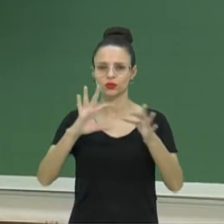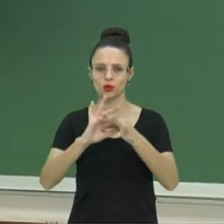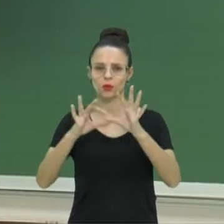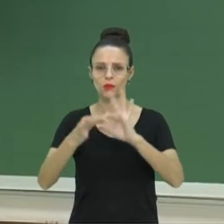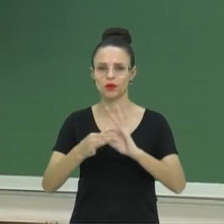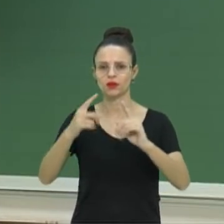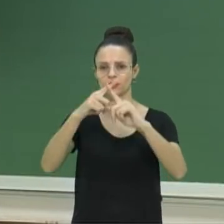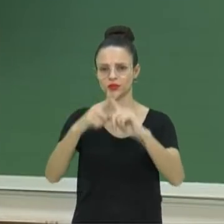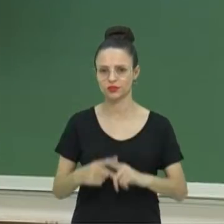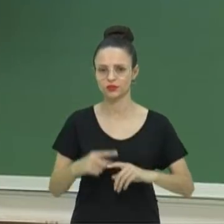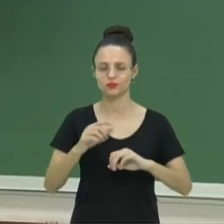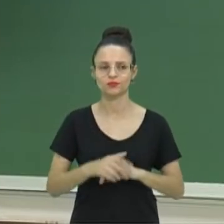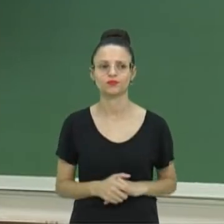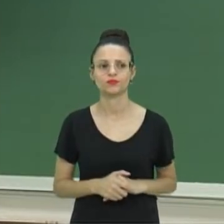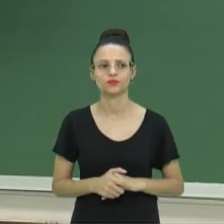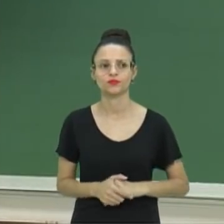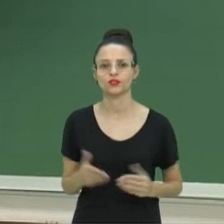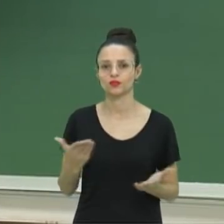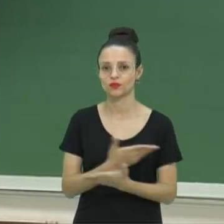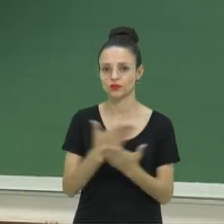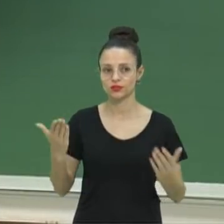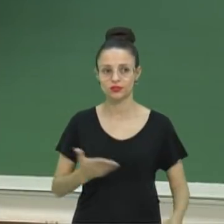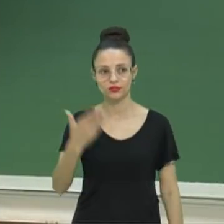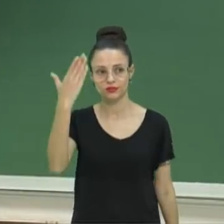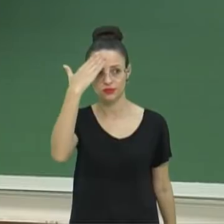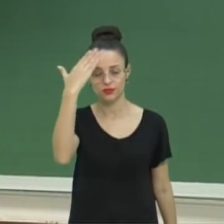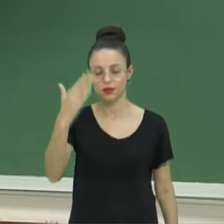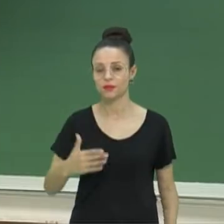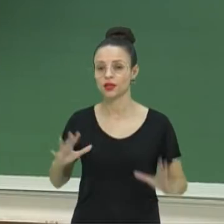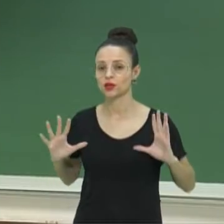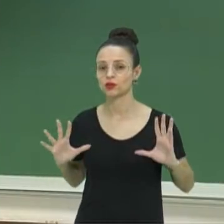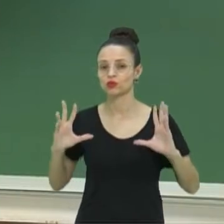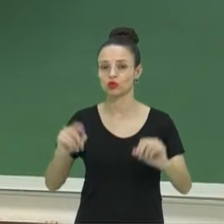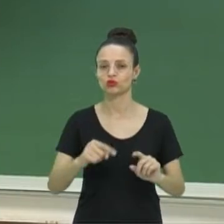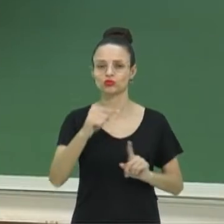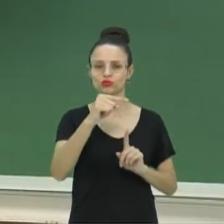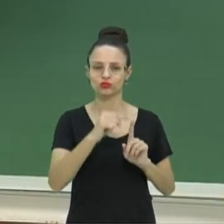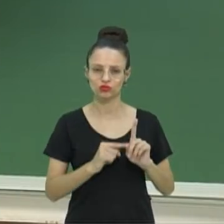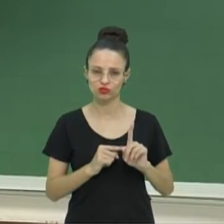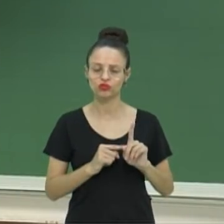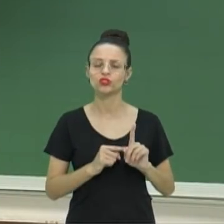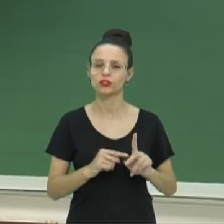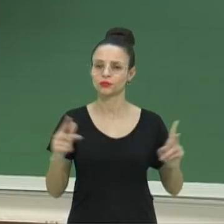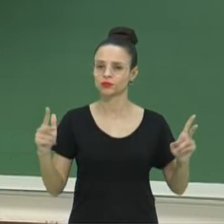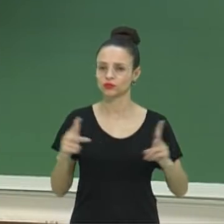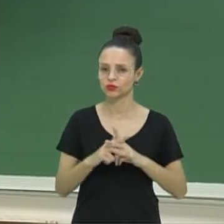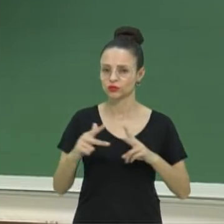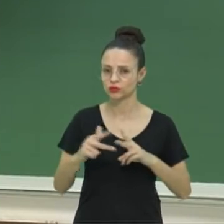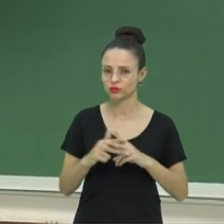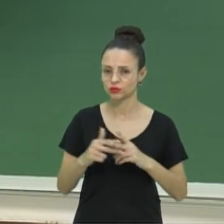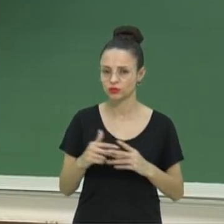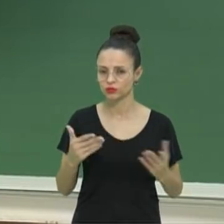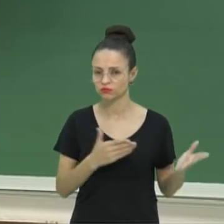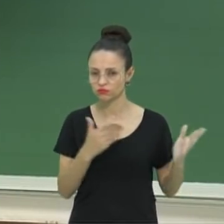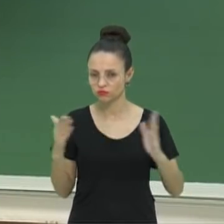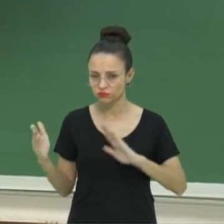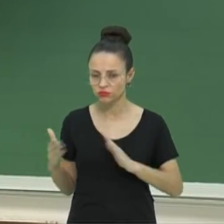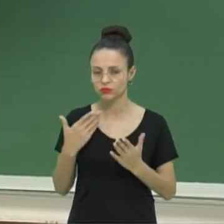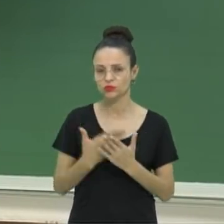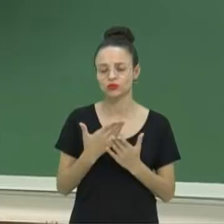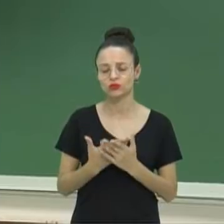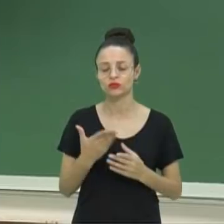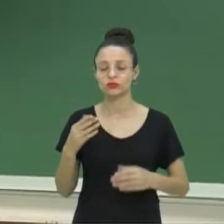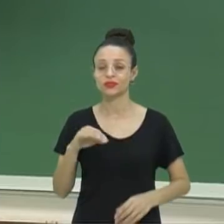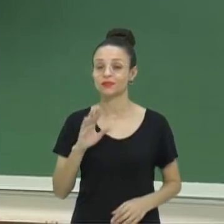né? Então, aqui, como vocês bem sabem, toda e qualquer modalidade que nós estamos vendo dentro das